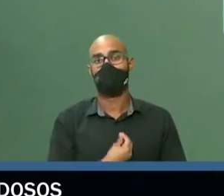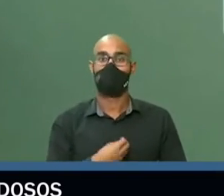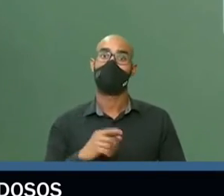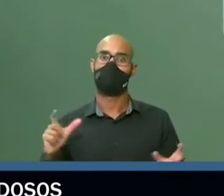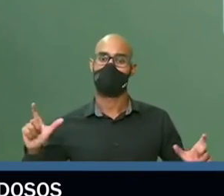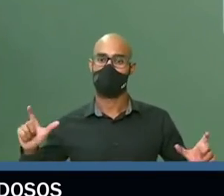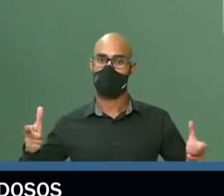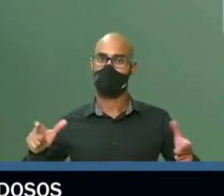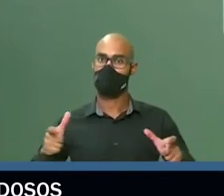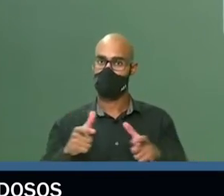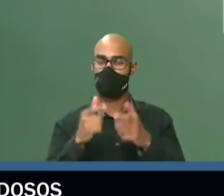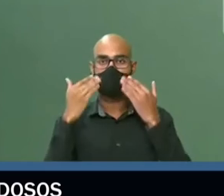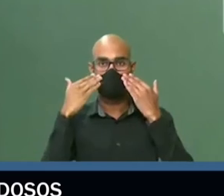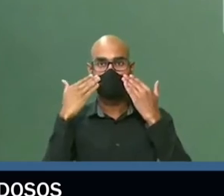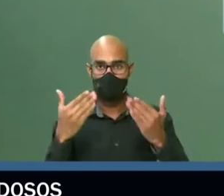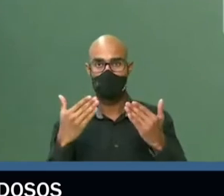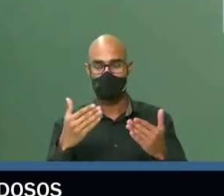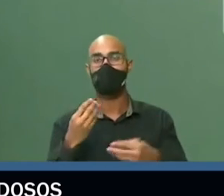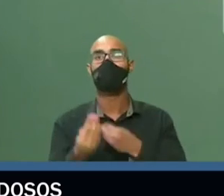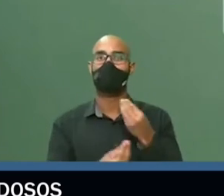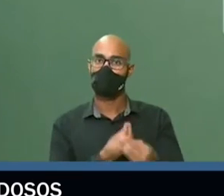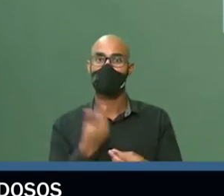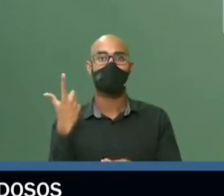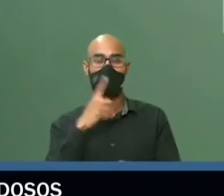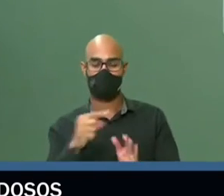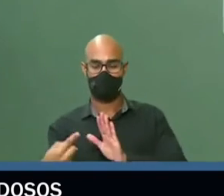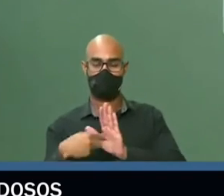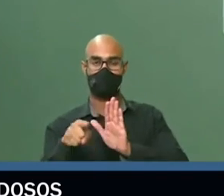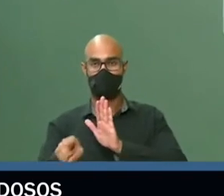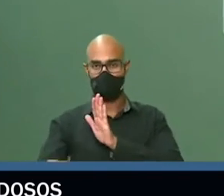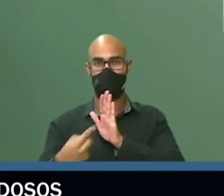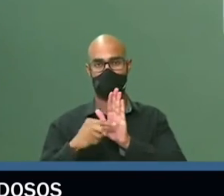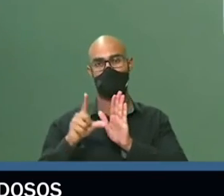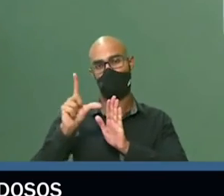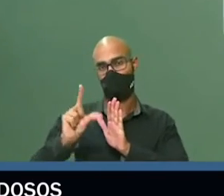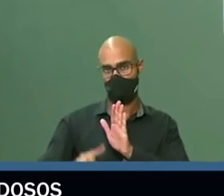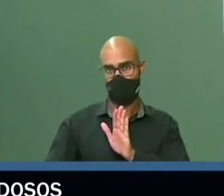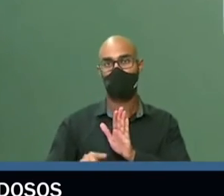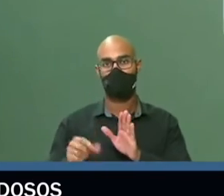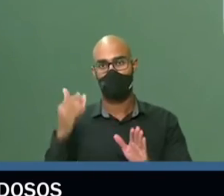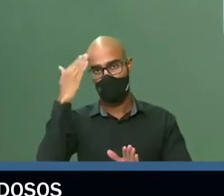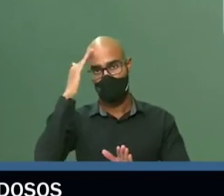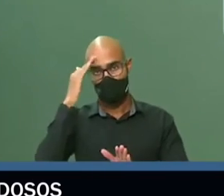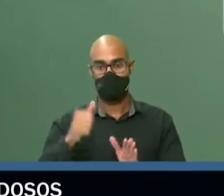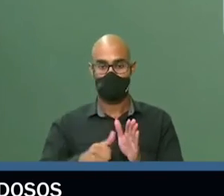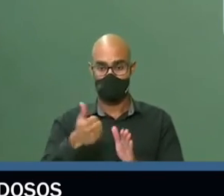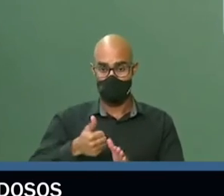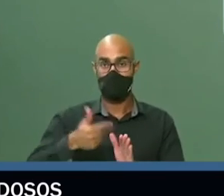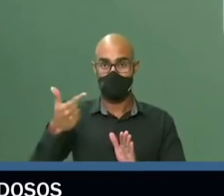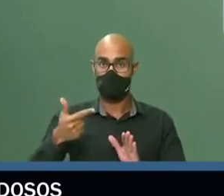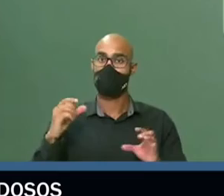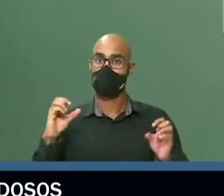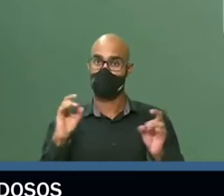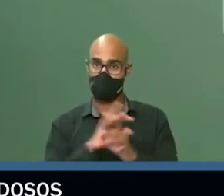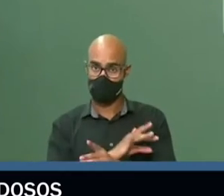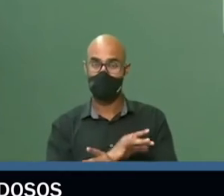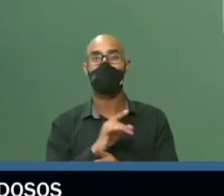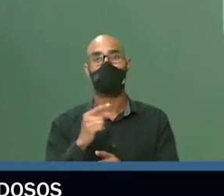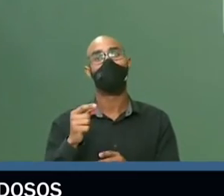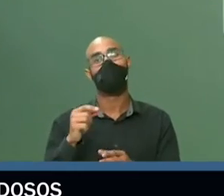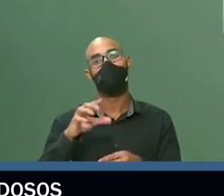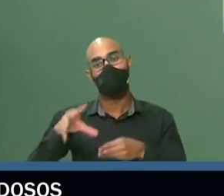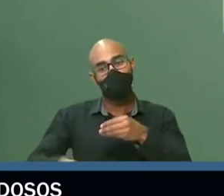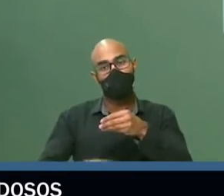diminuição da capacidade de resposta do organismo, mesmo tomando as duas doses de vacinas anteriores, a gente